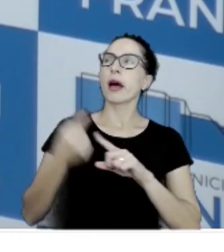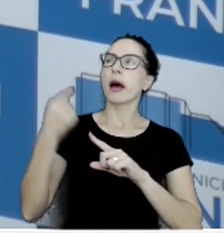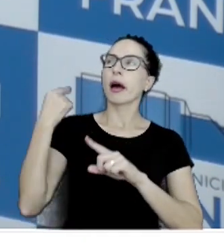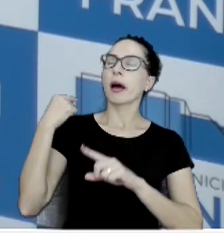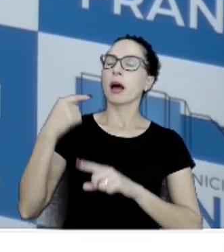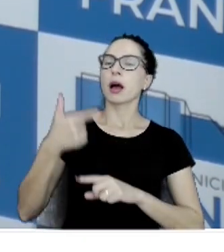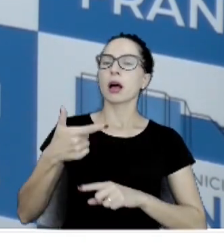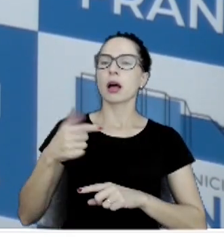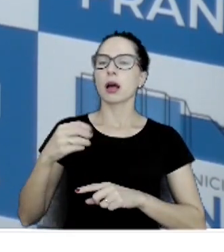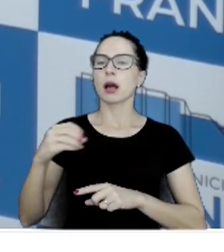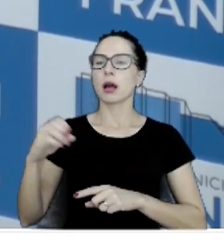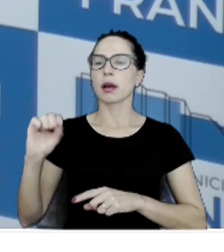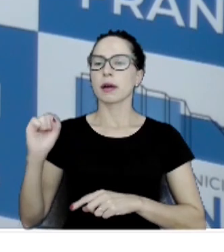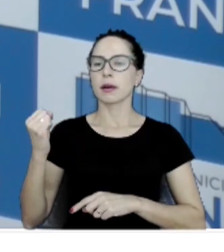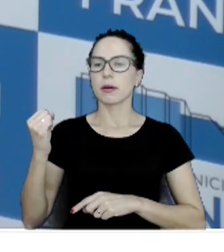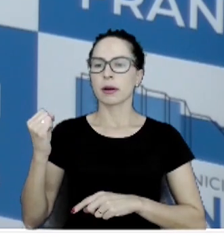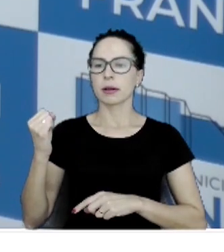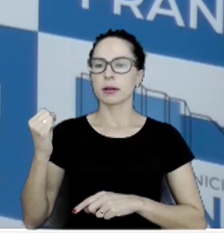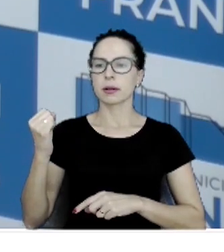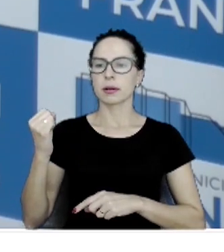para chegar em